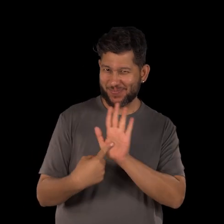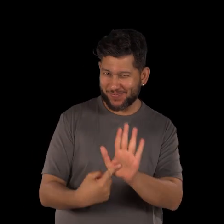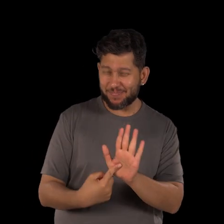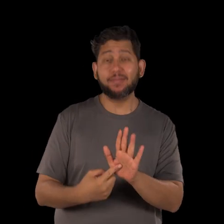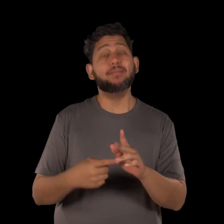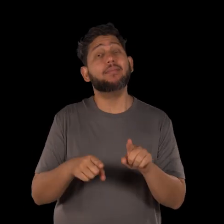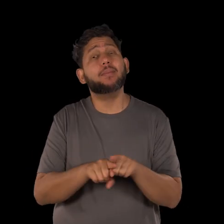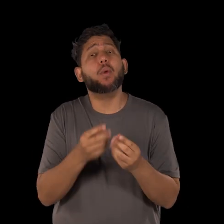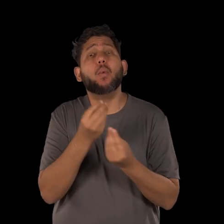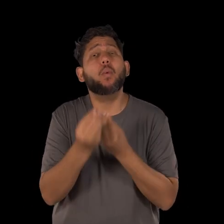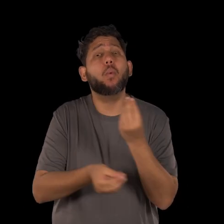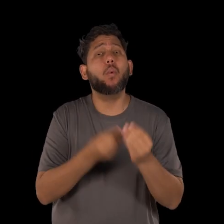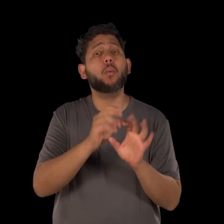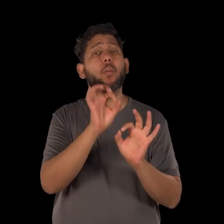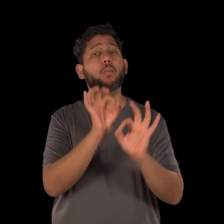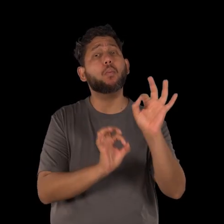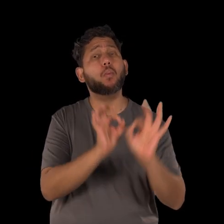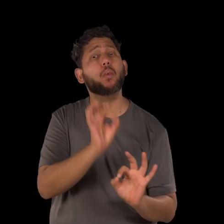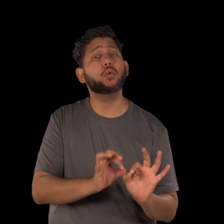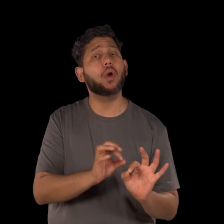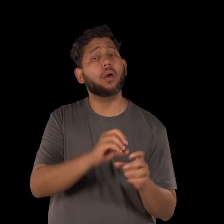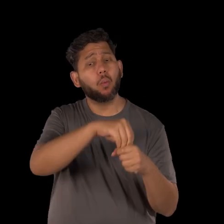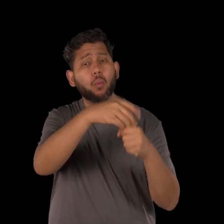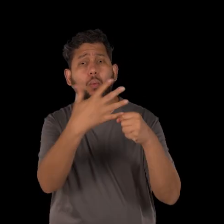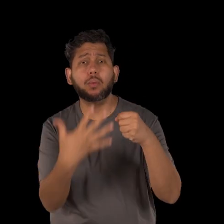falar um pouco mais sobre o conteúdo do projeto.